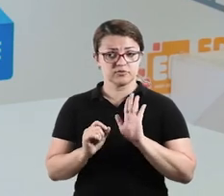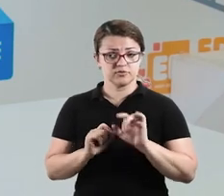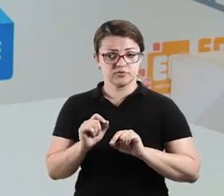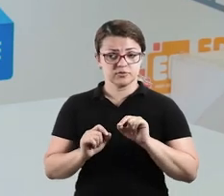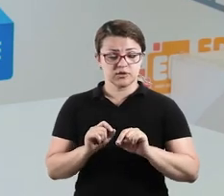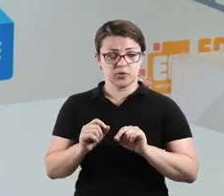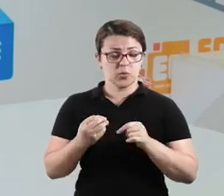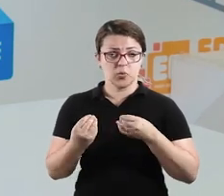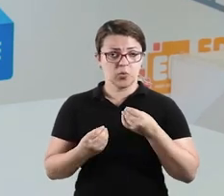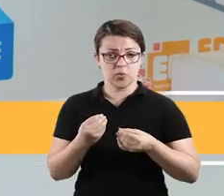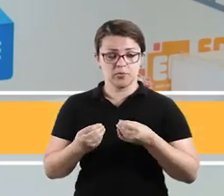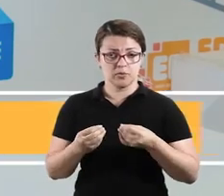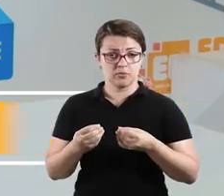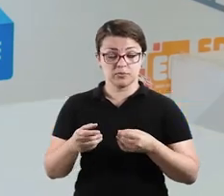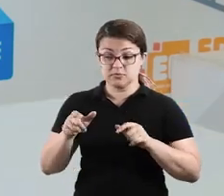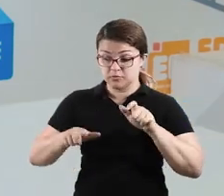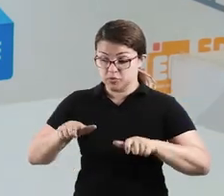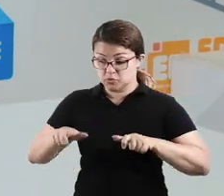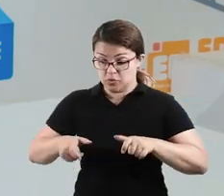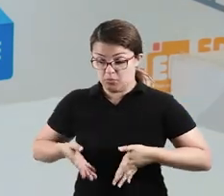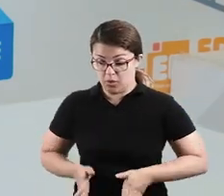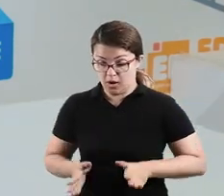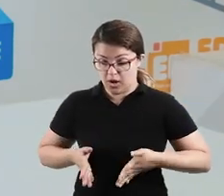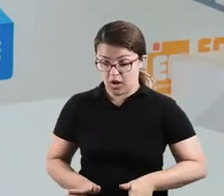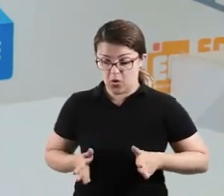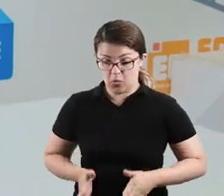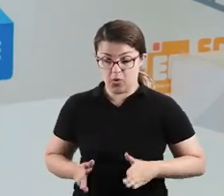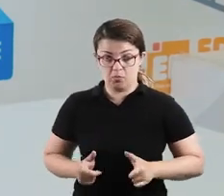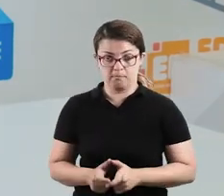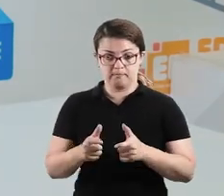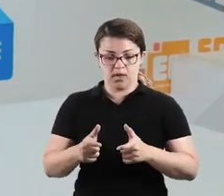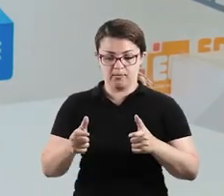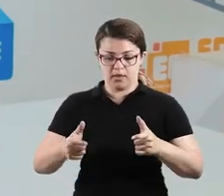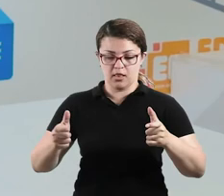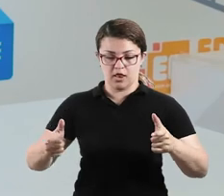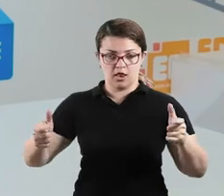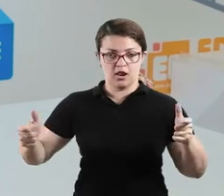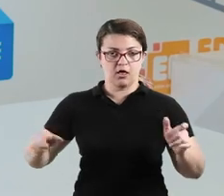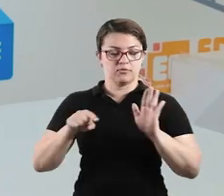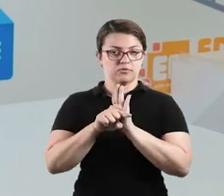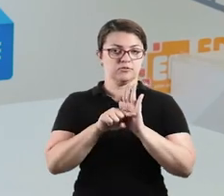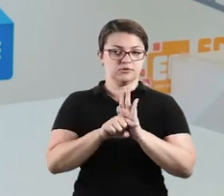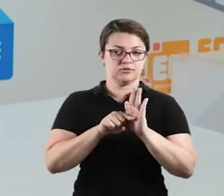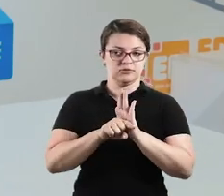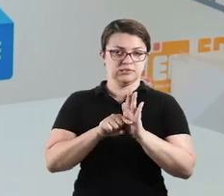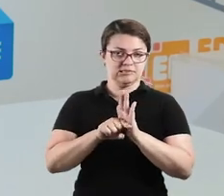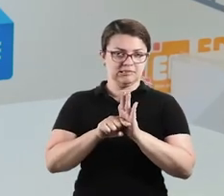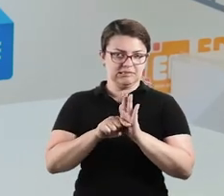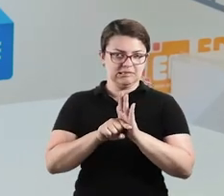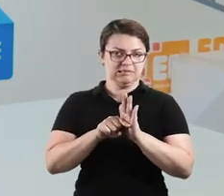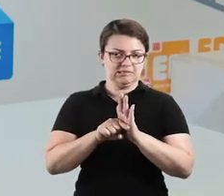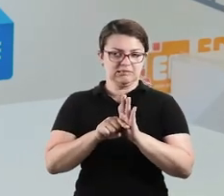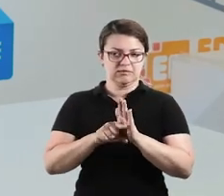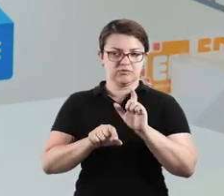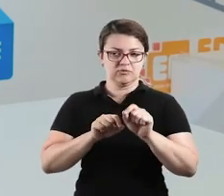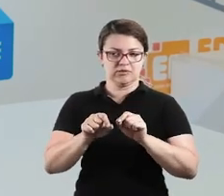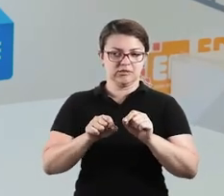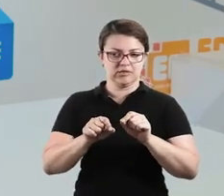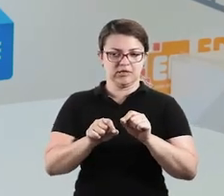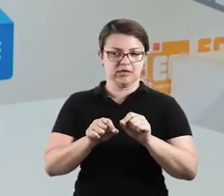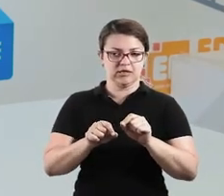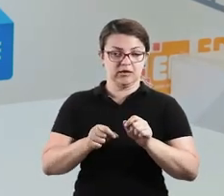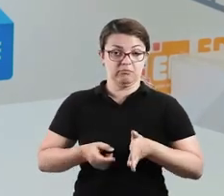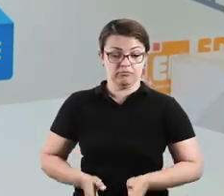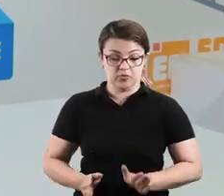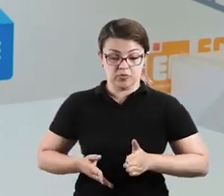atividade lá vai ser o crescimento populacional. Vocês terão que fazer uma breve pesquisa sobre crescimento populacional. Então nós queremos que